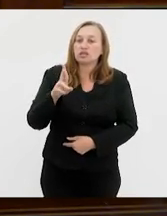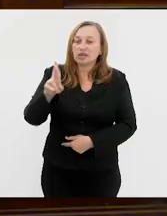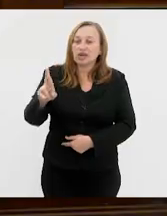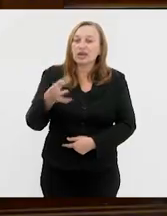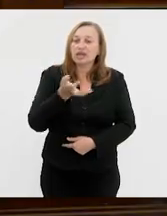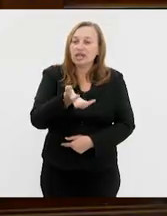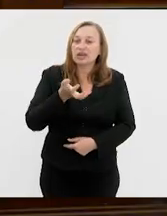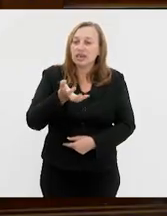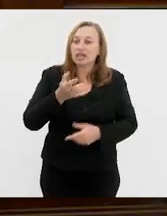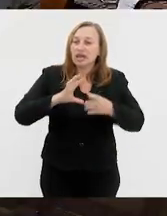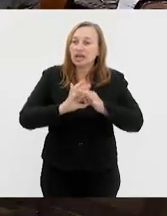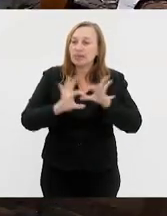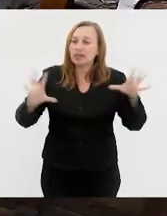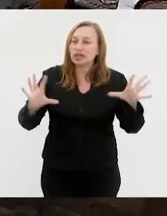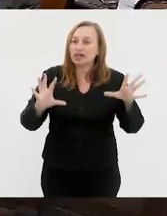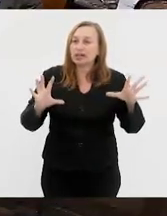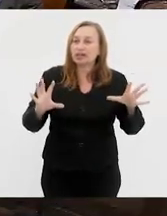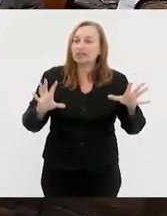a liberdade para a Mesquita.